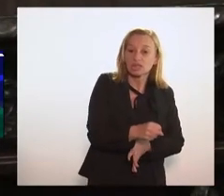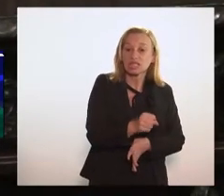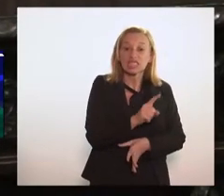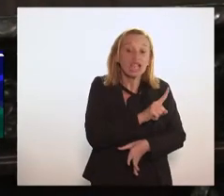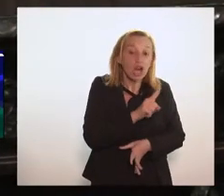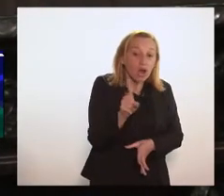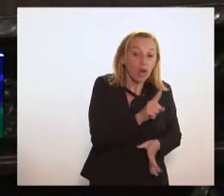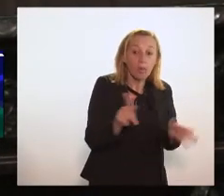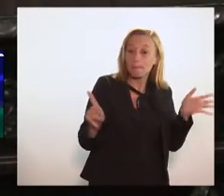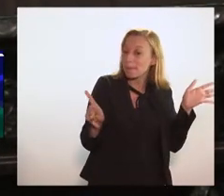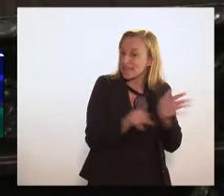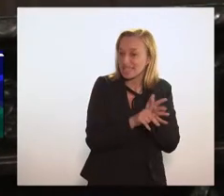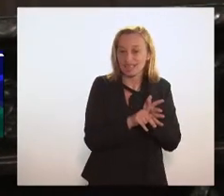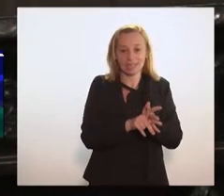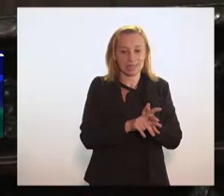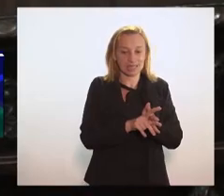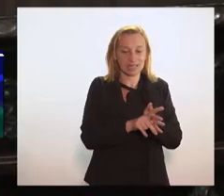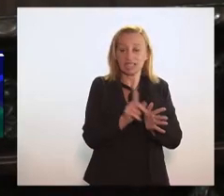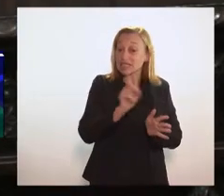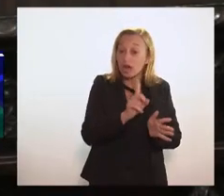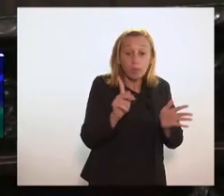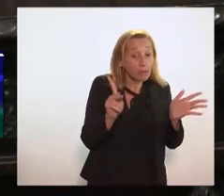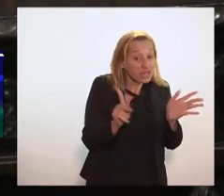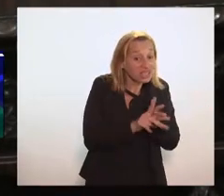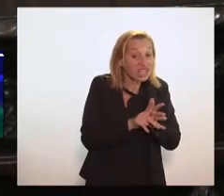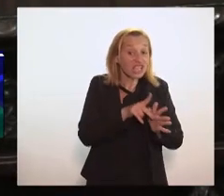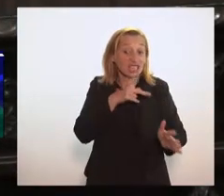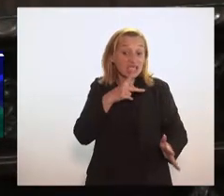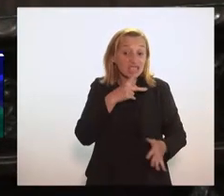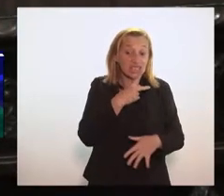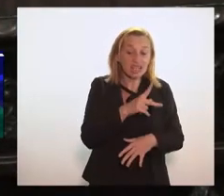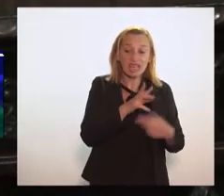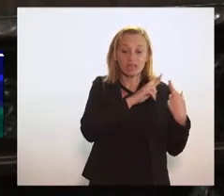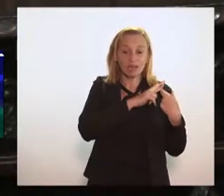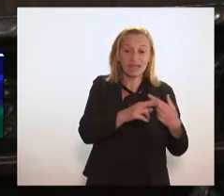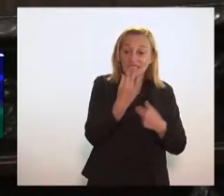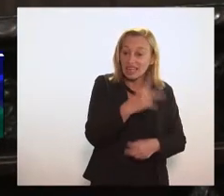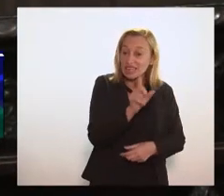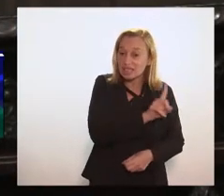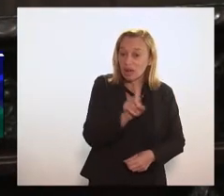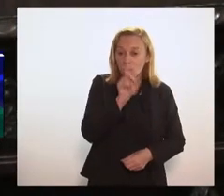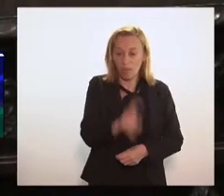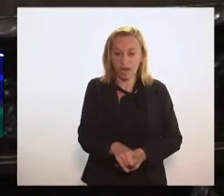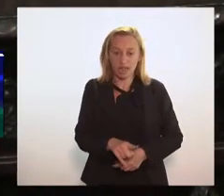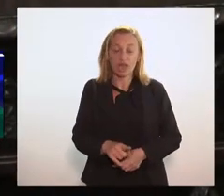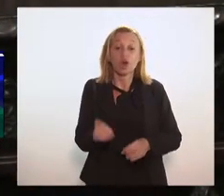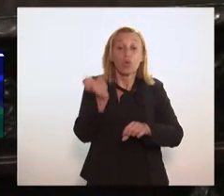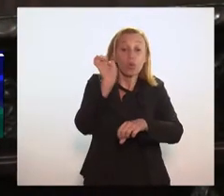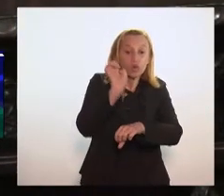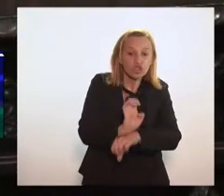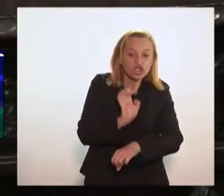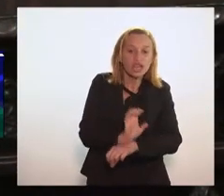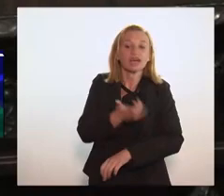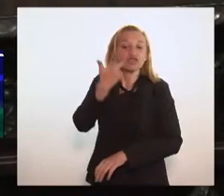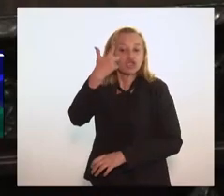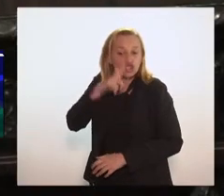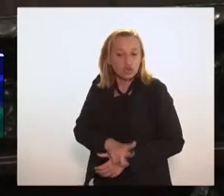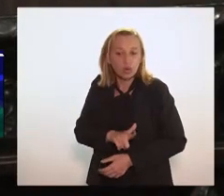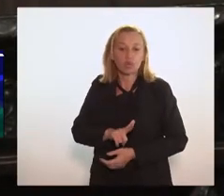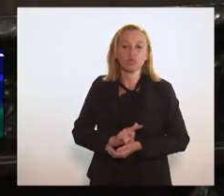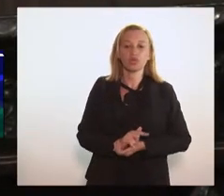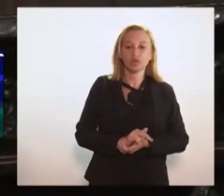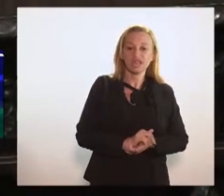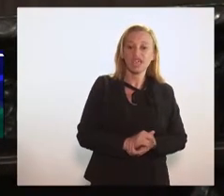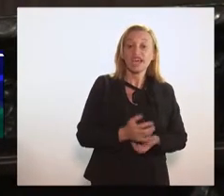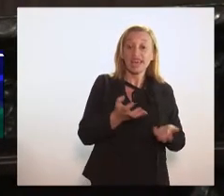que não lhes é devido, que não é da responsabilidade deles. O Estado, mais uma vez,